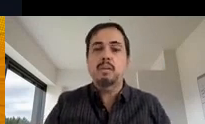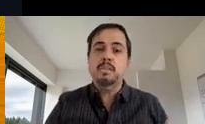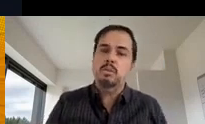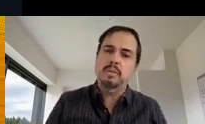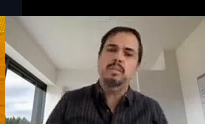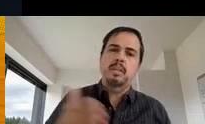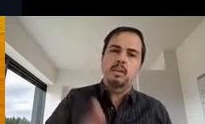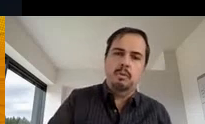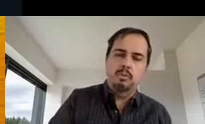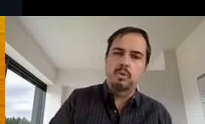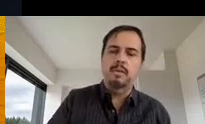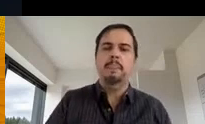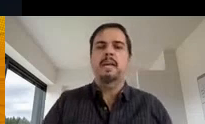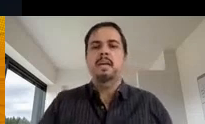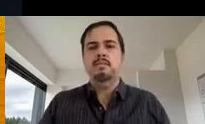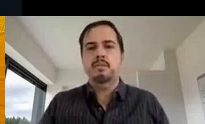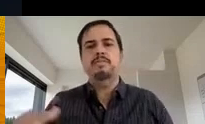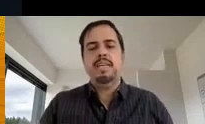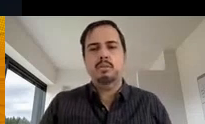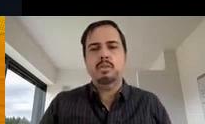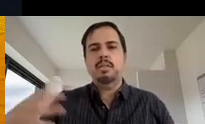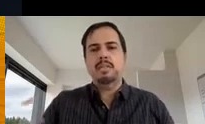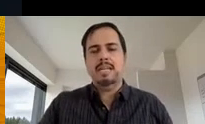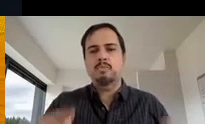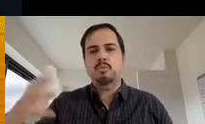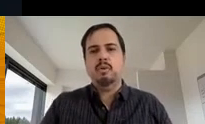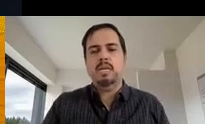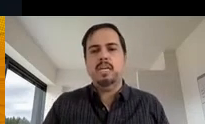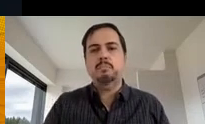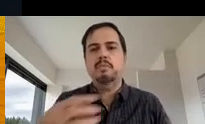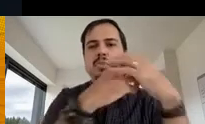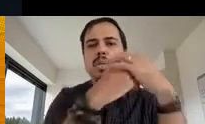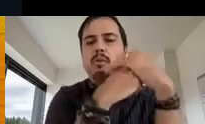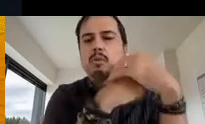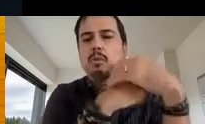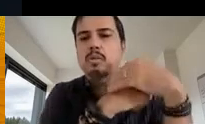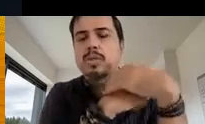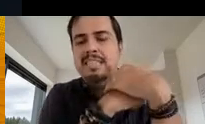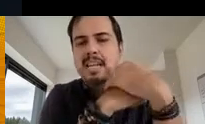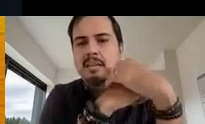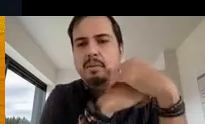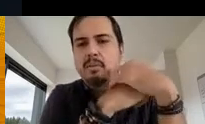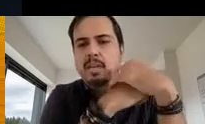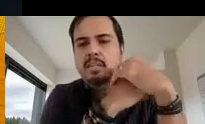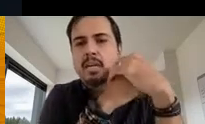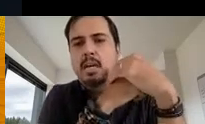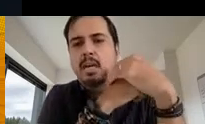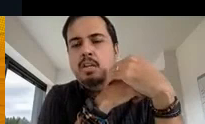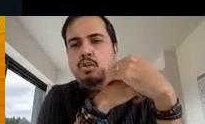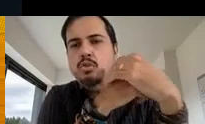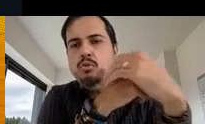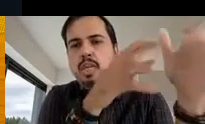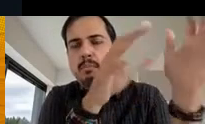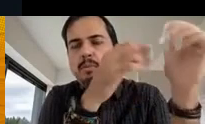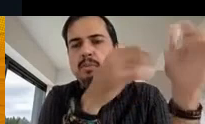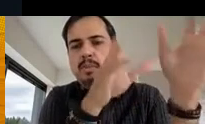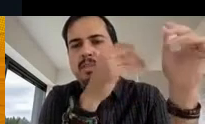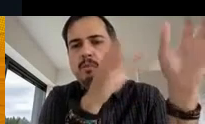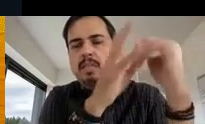com fit de cultura, ali na medida que sua empresa tem uma cultura, você vai construindo equipes que vão se auto-ajudar sempre, vão